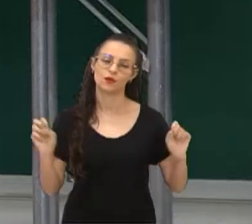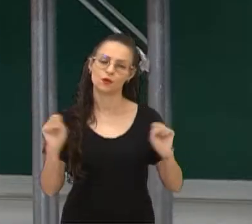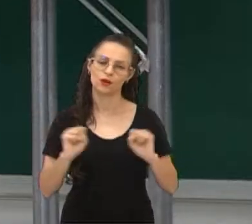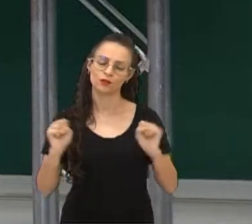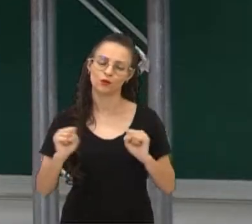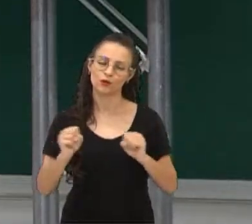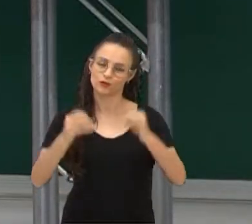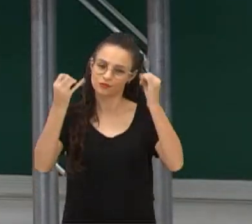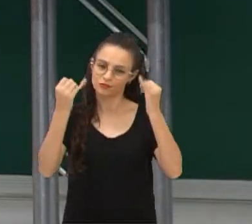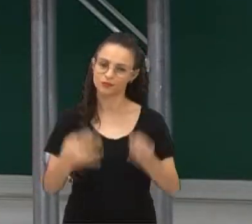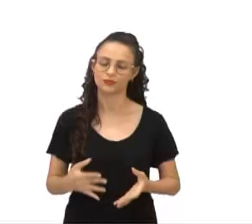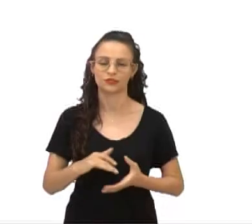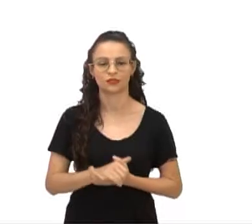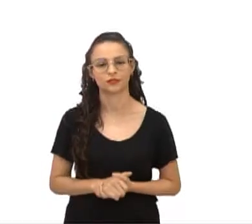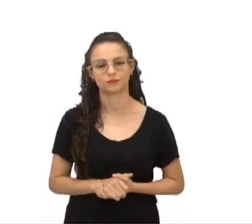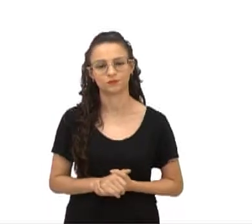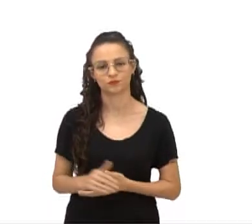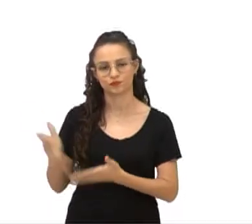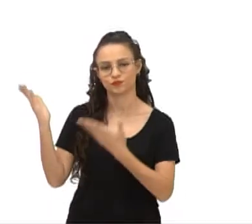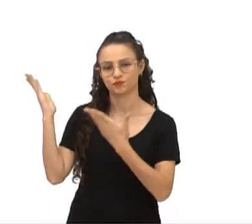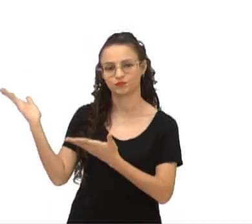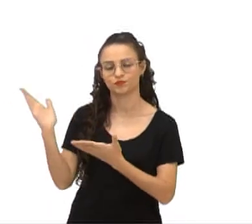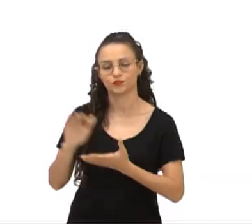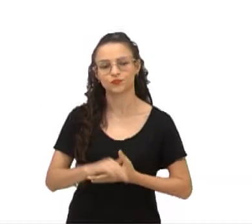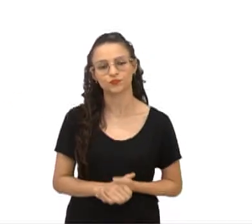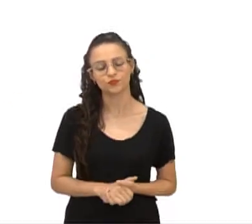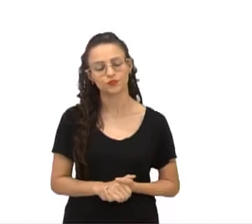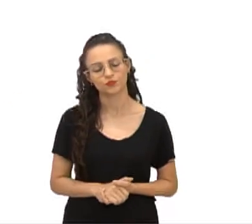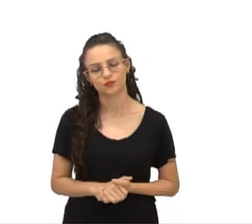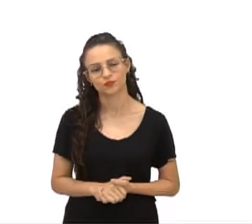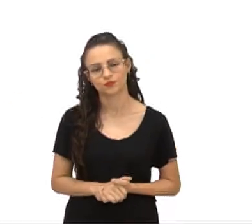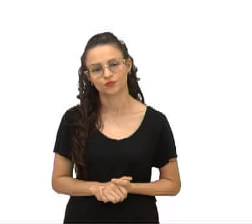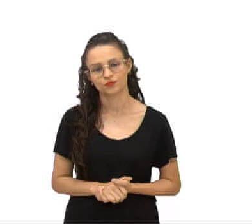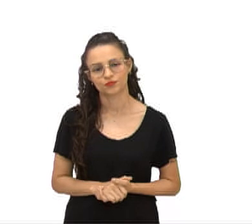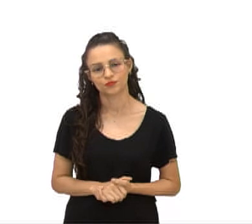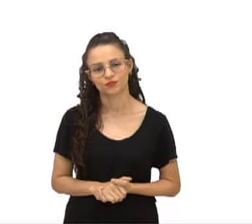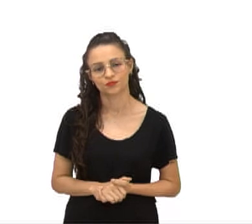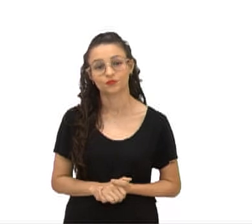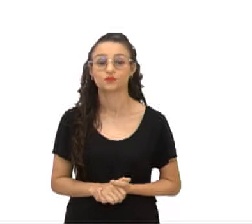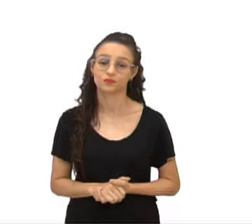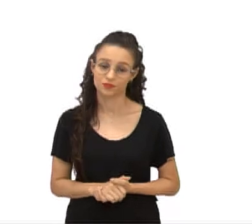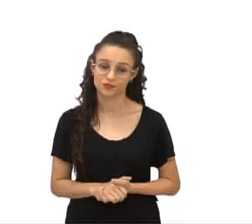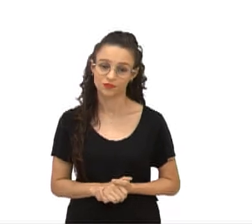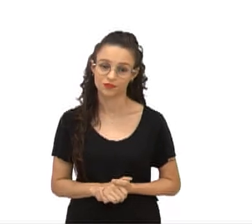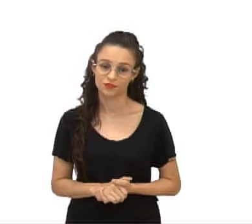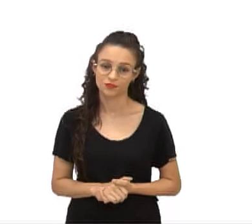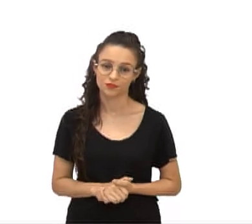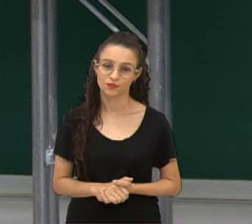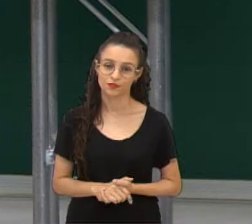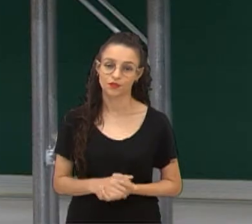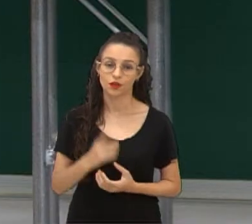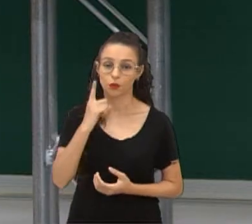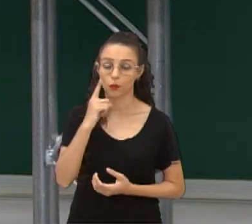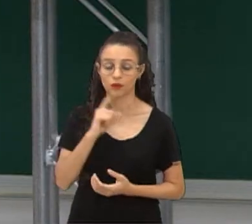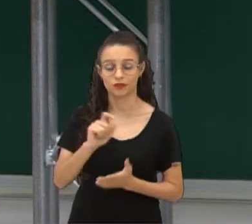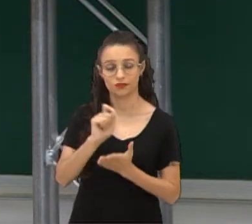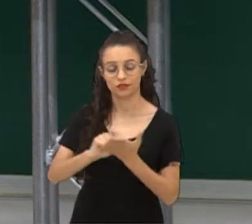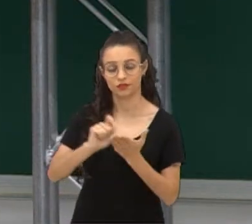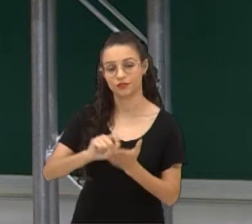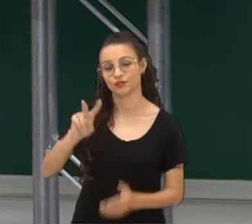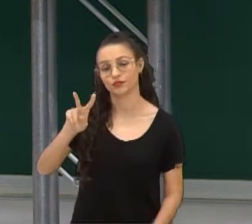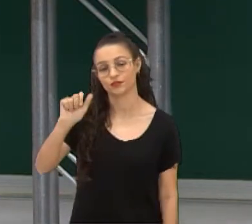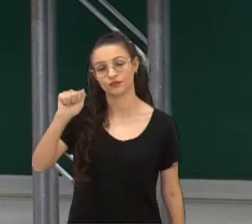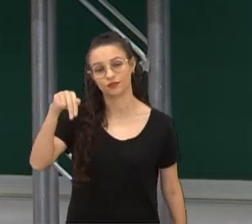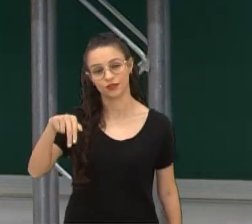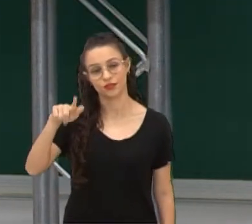adora chegar em 18 no Life is Love many things Olha que escreveu Van Gogh né